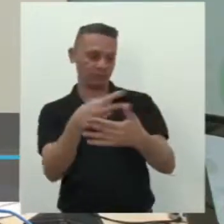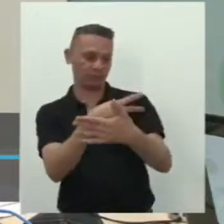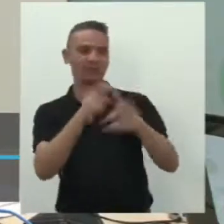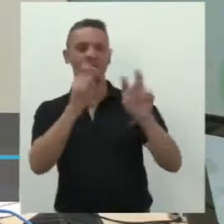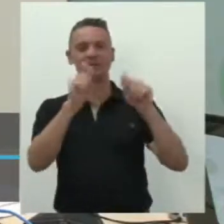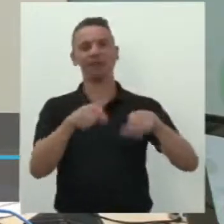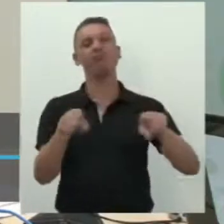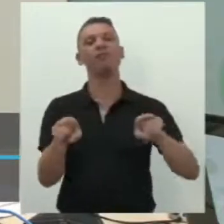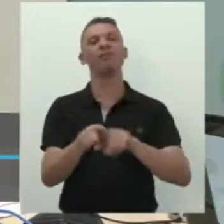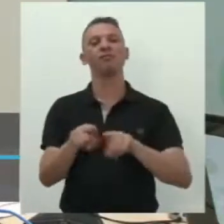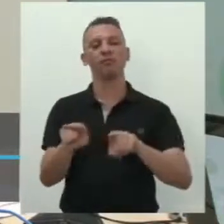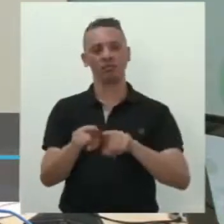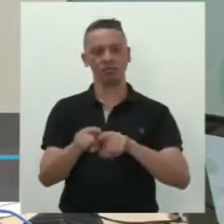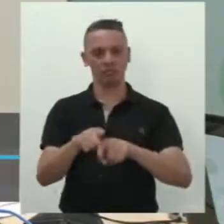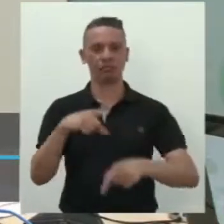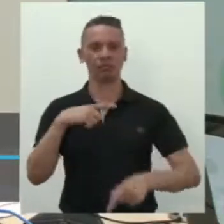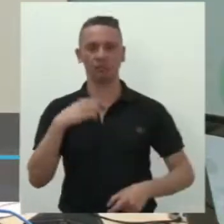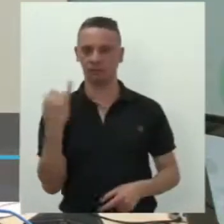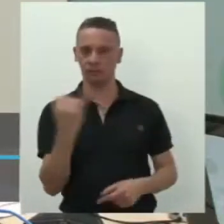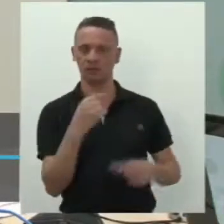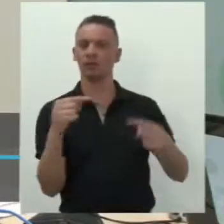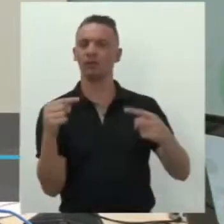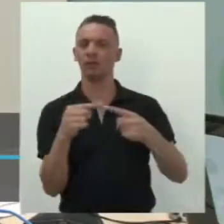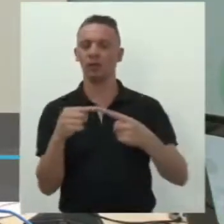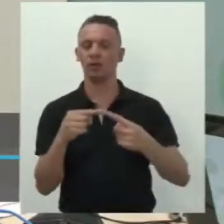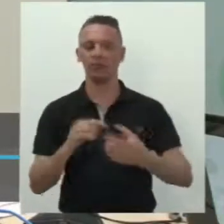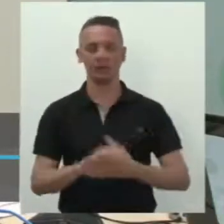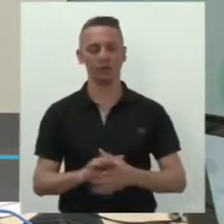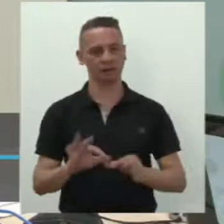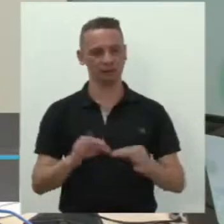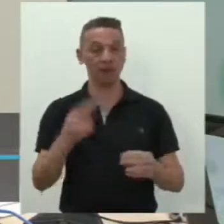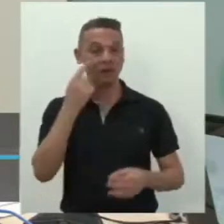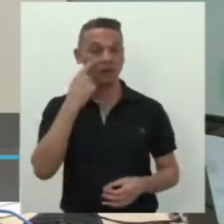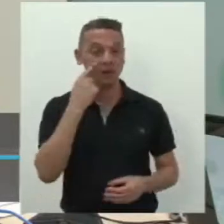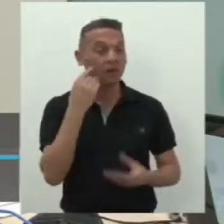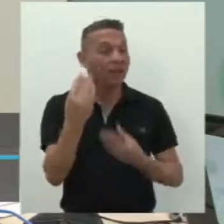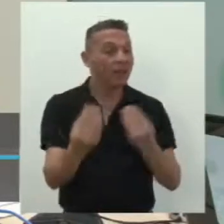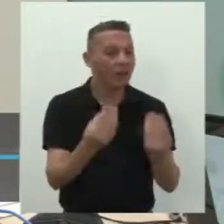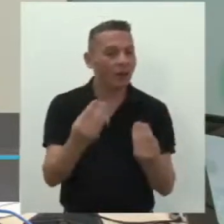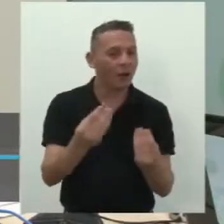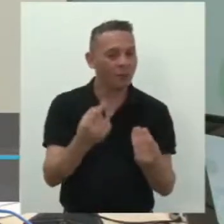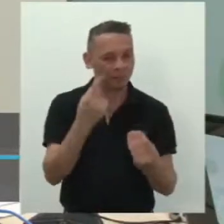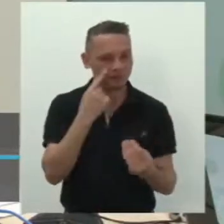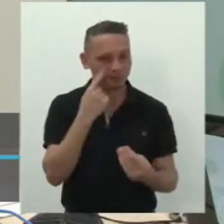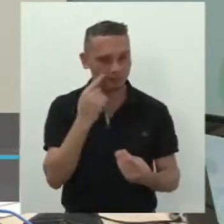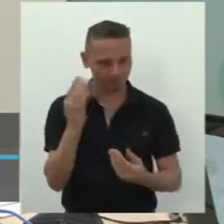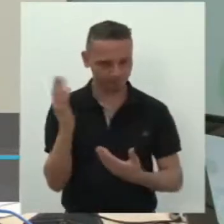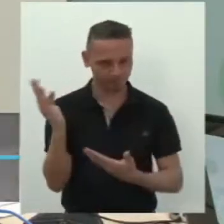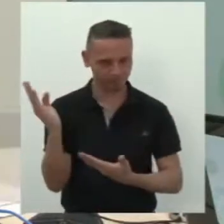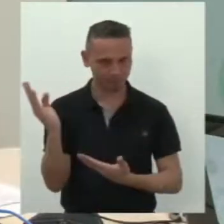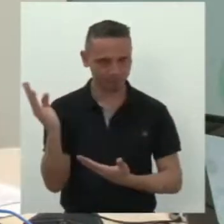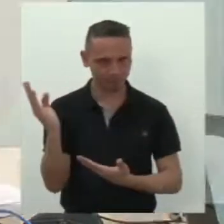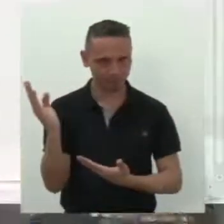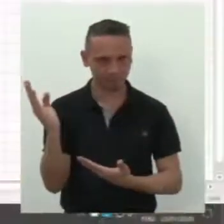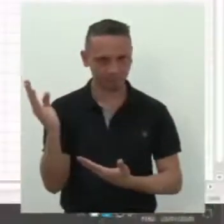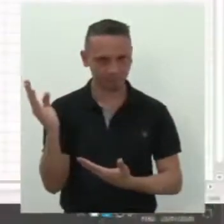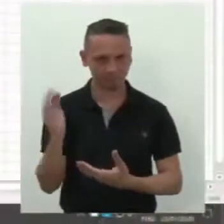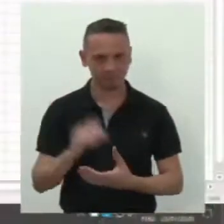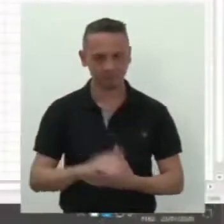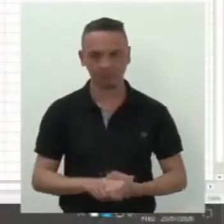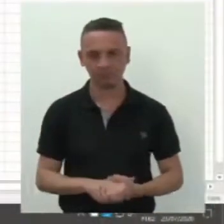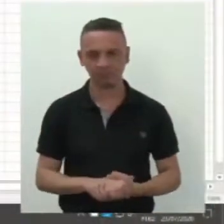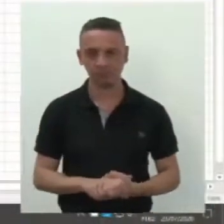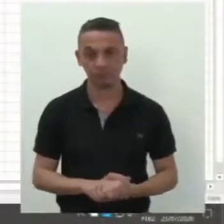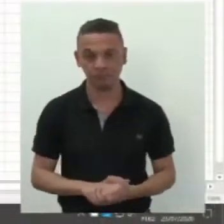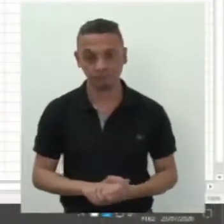lado, você vai ter a visualização da primeira coluna. Então vamos lá congelar as duas aqui para a gente ver como é que funciona, tá? A